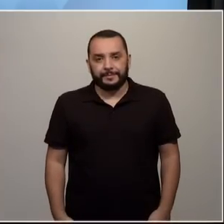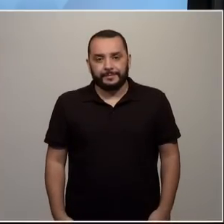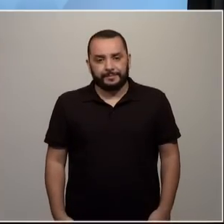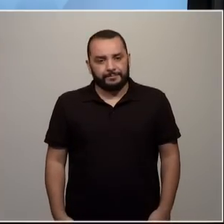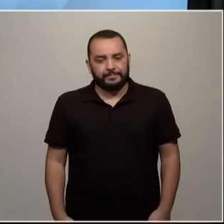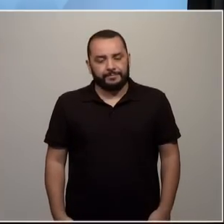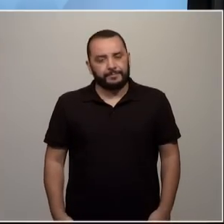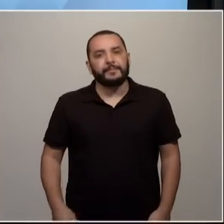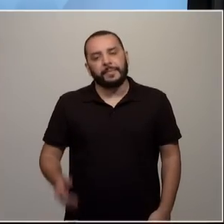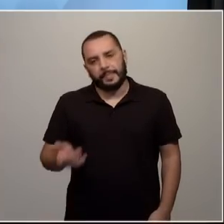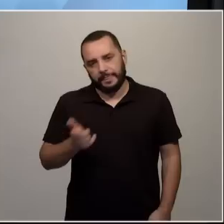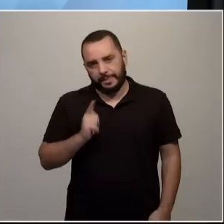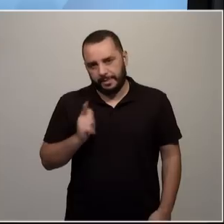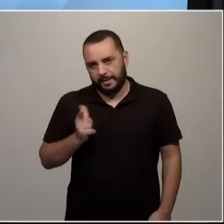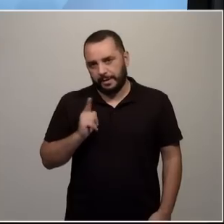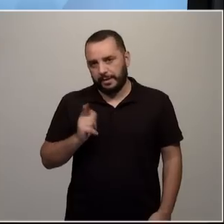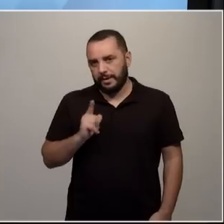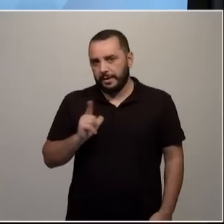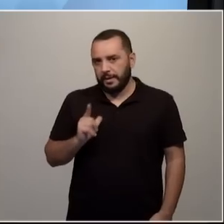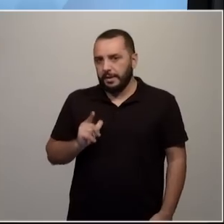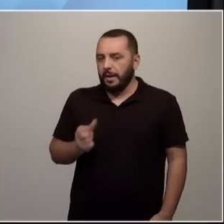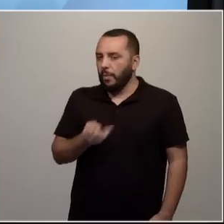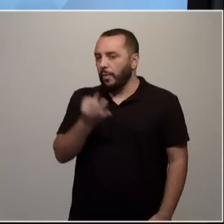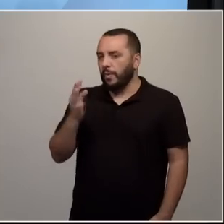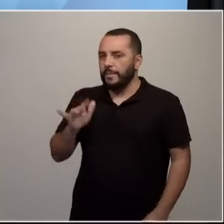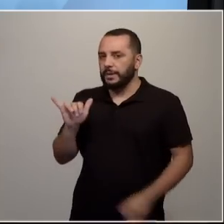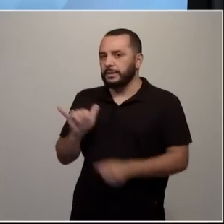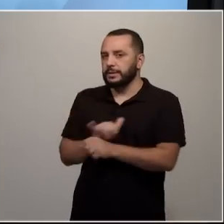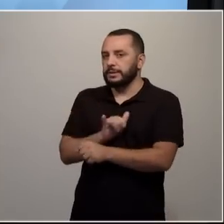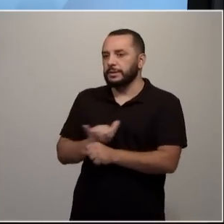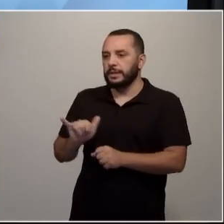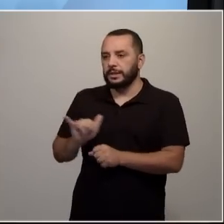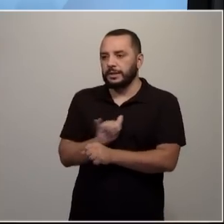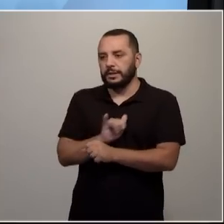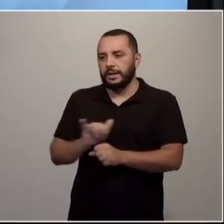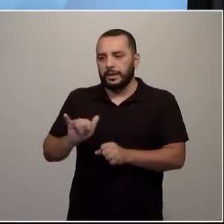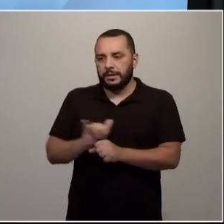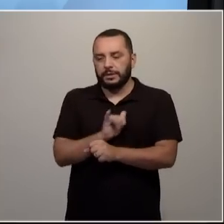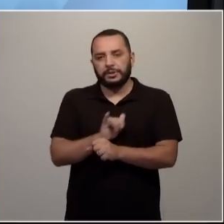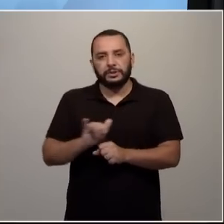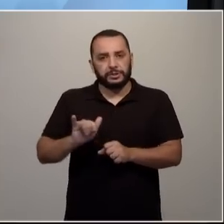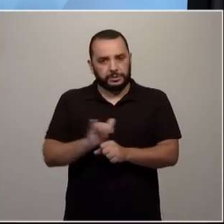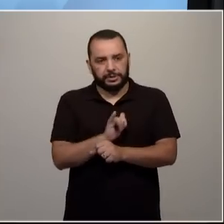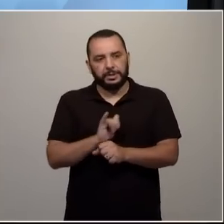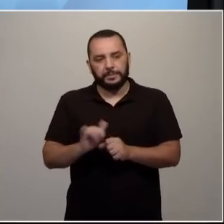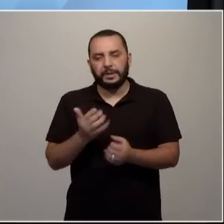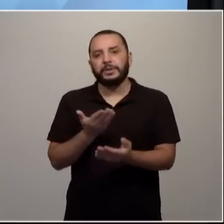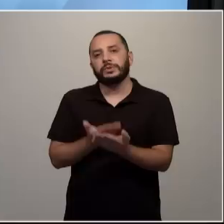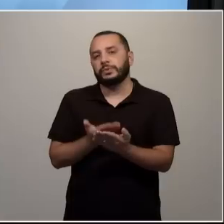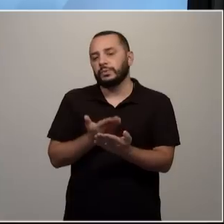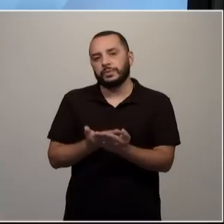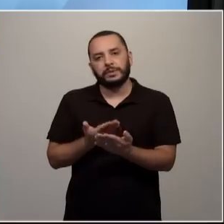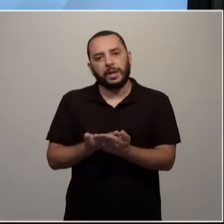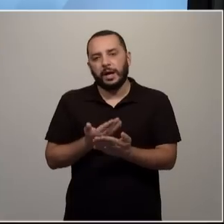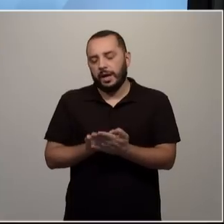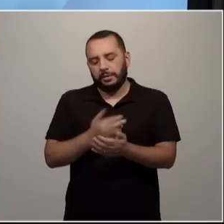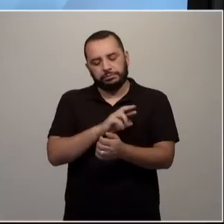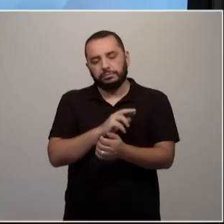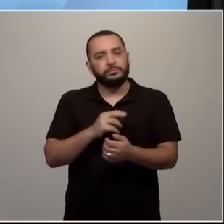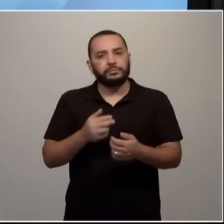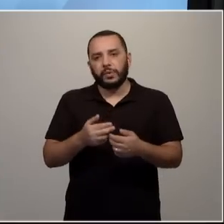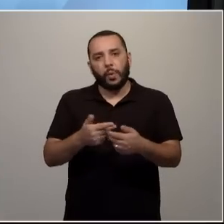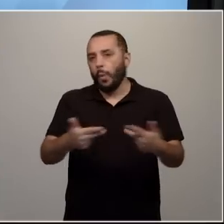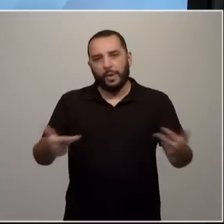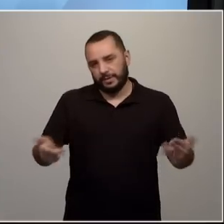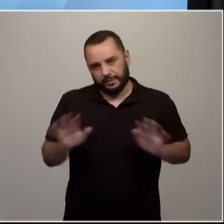e tem algumas técnicas para estudar coisas. Vou falar de 3 conceitos que a gente